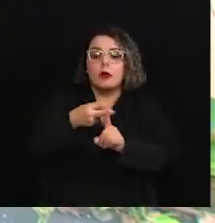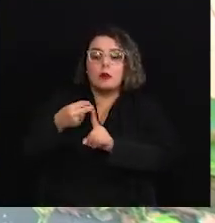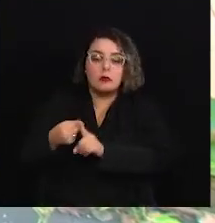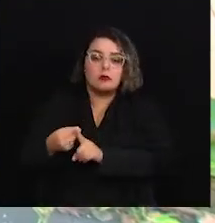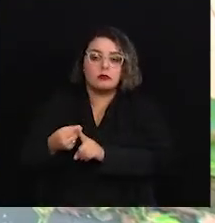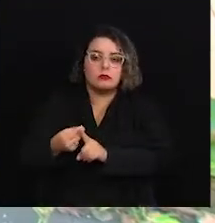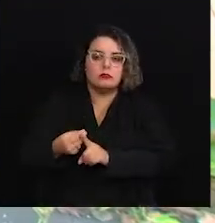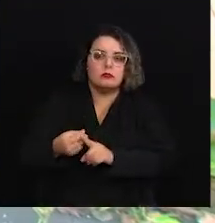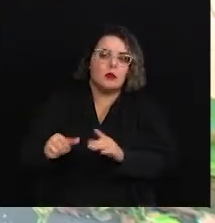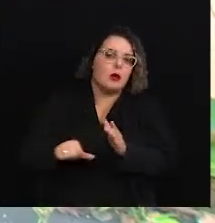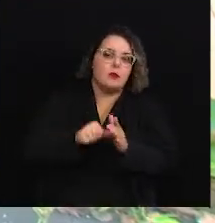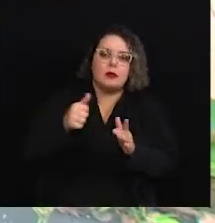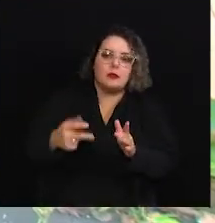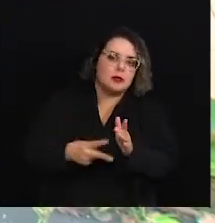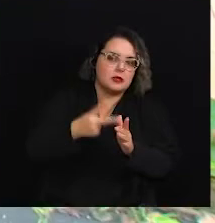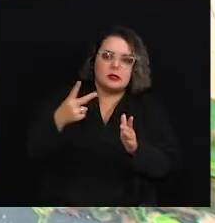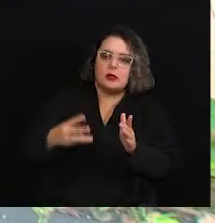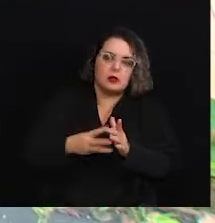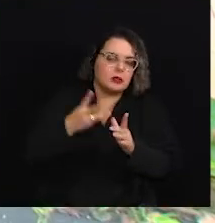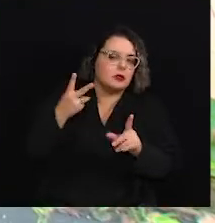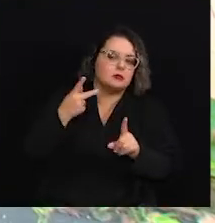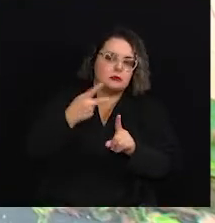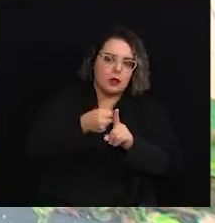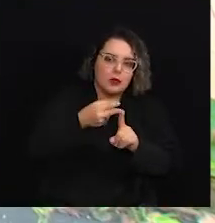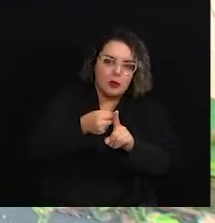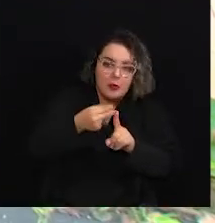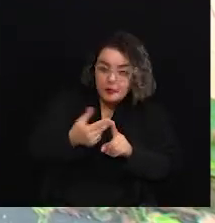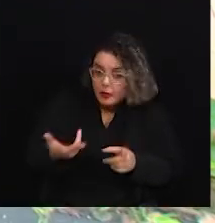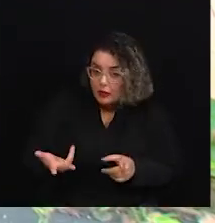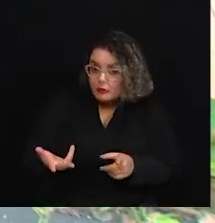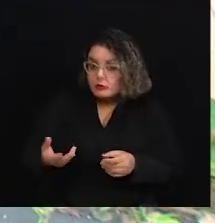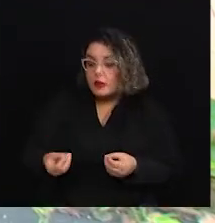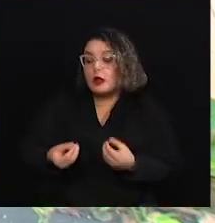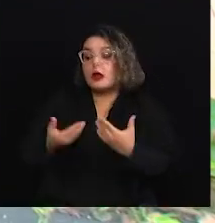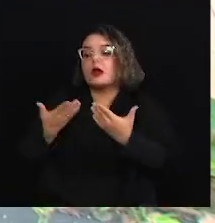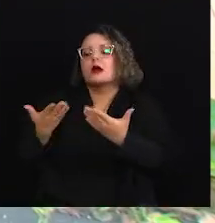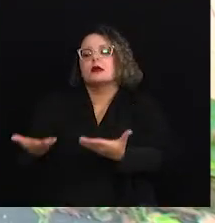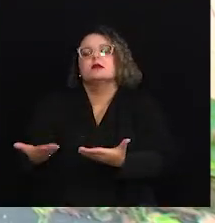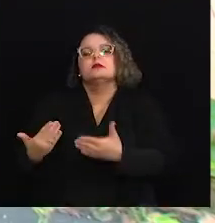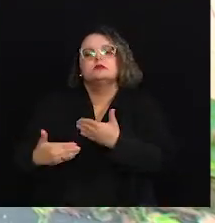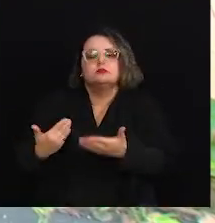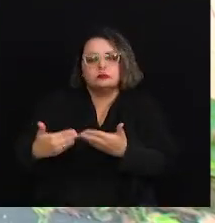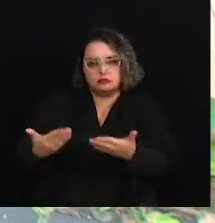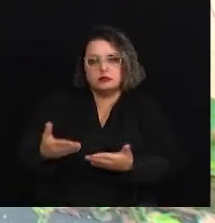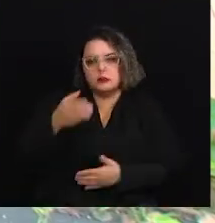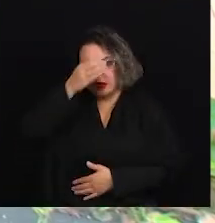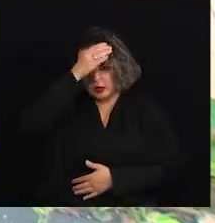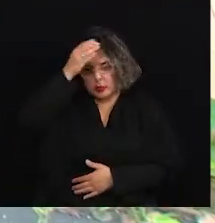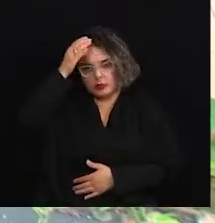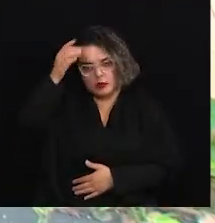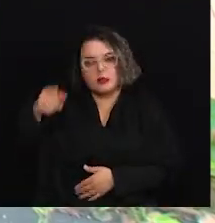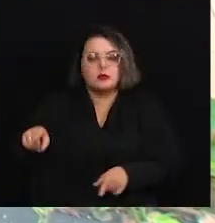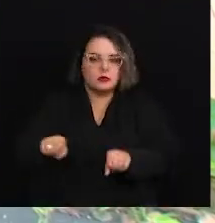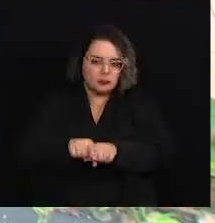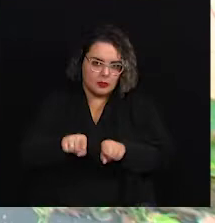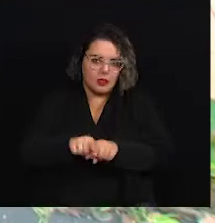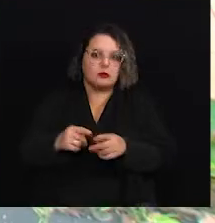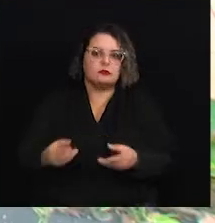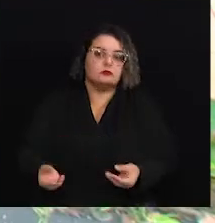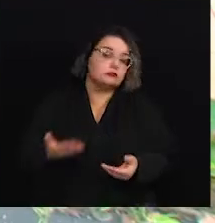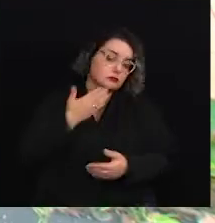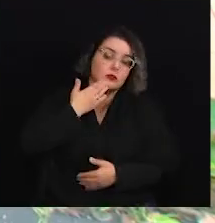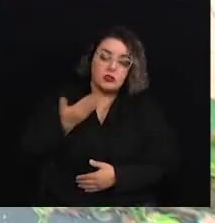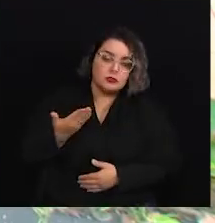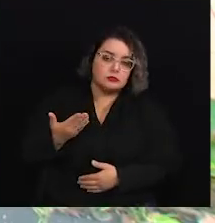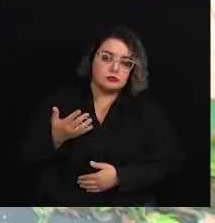completaram teoricamente lá a primeira, segunda, terceira dose e assim por diante. A WeHandle acaba entregando esse processo para alguns dos nossos clientes que nos